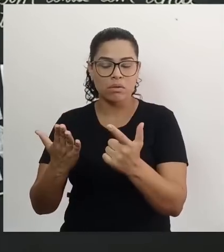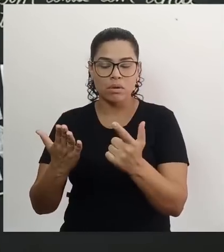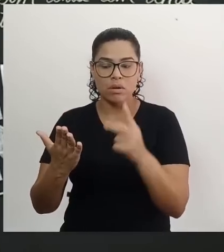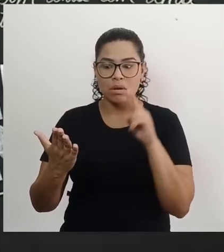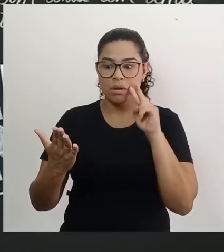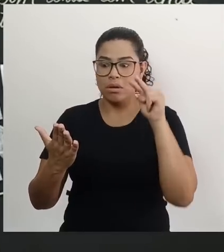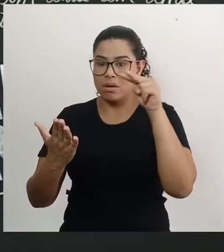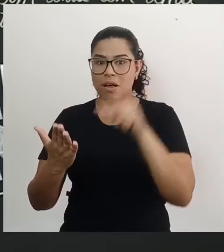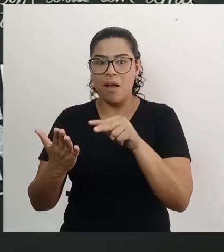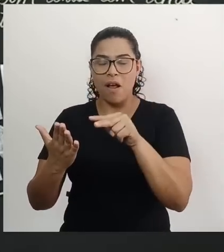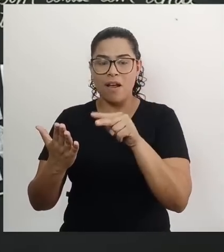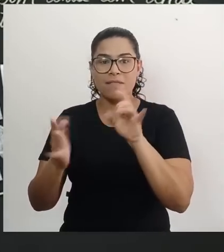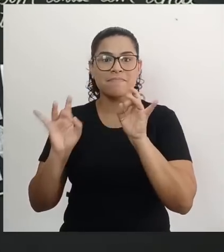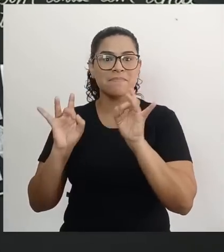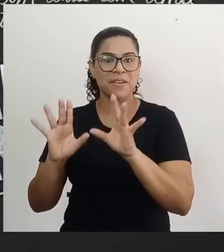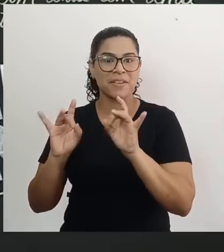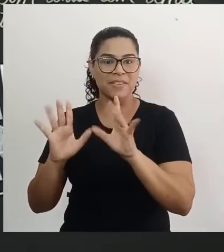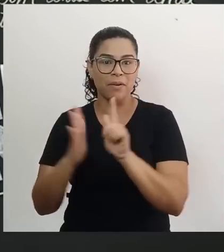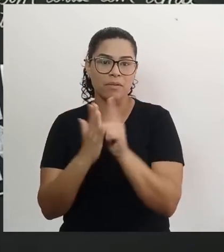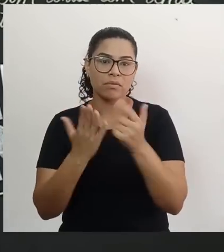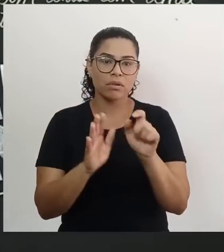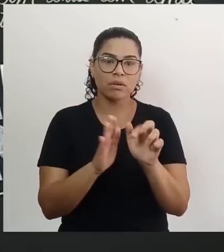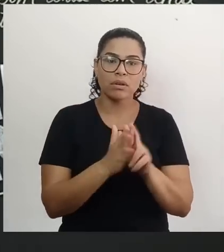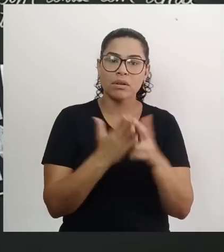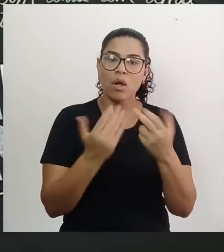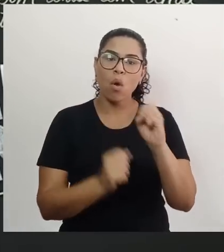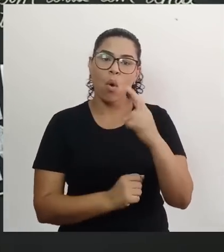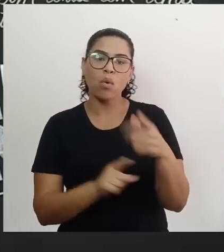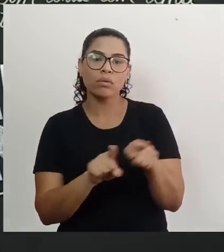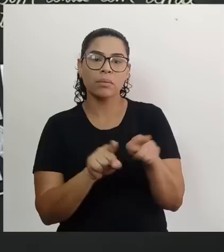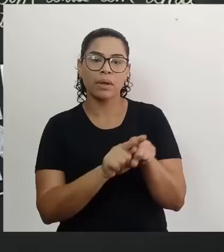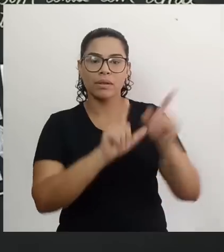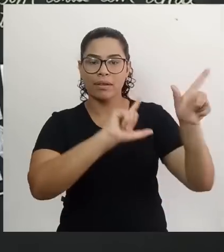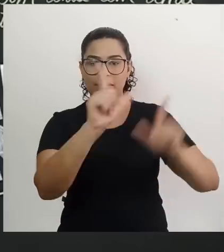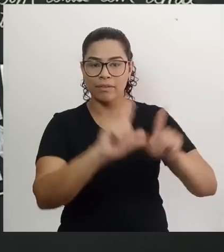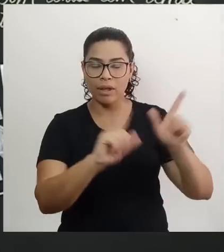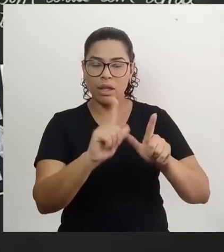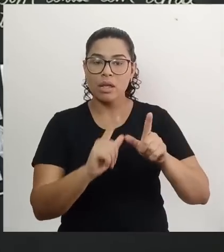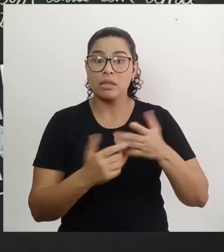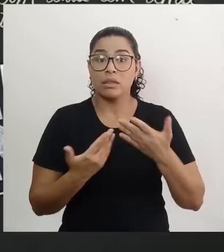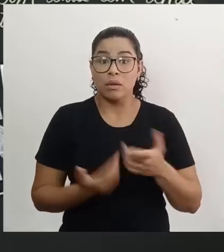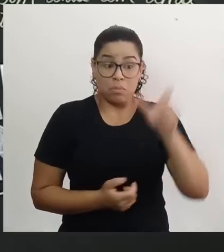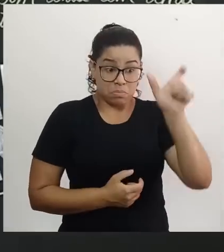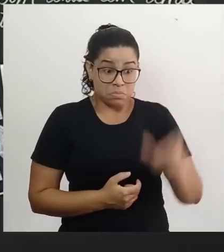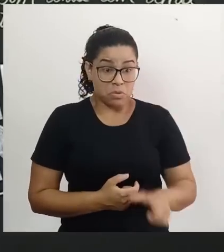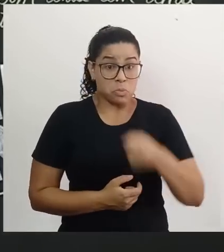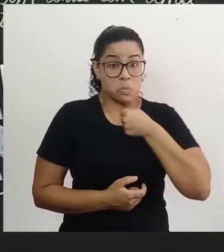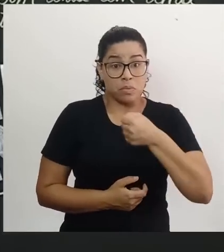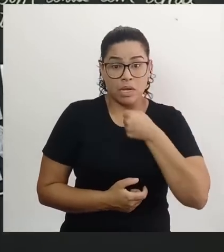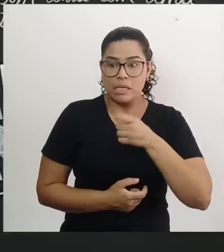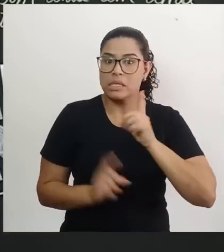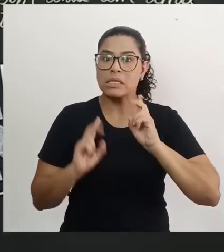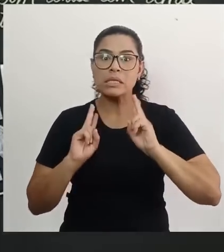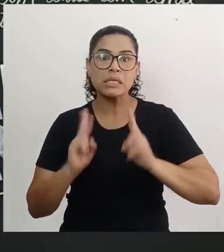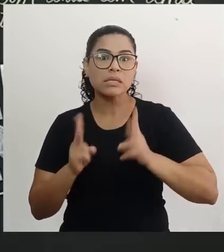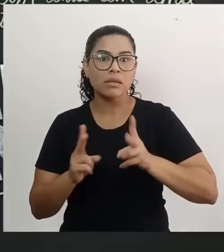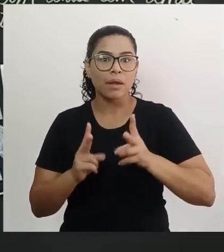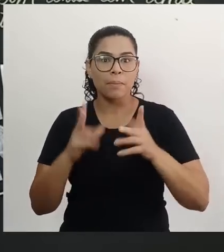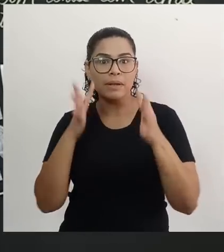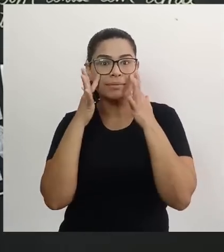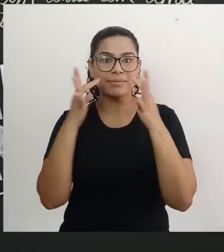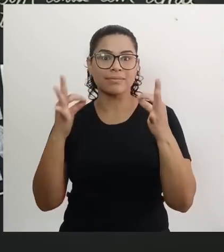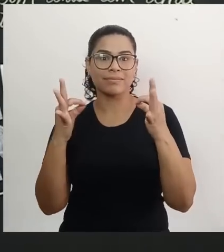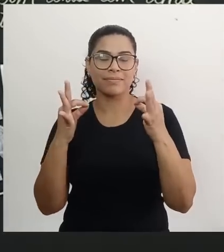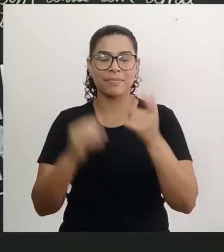o olhar especial do jornal, da revista ou da emissora de TV. Então, os jornalistas estão sempre atentos para sinalizar quais são esses fatos